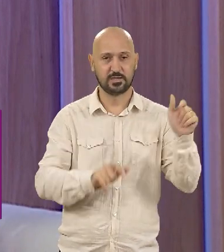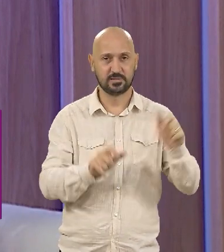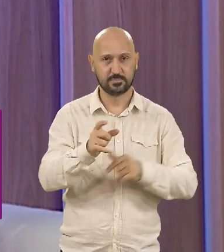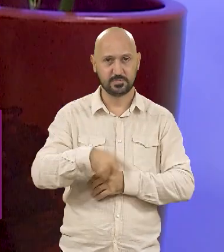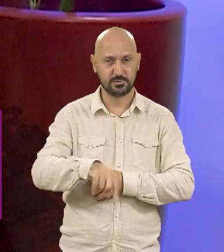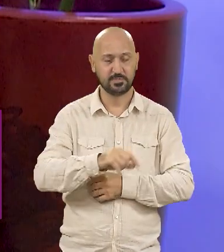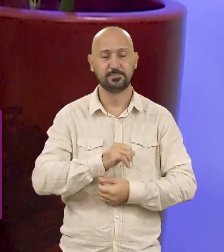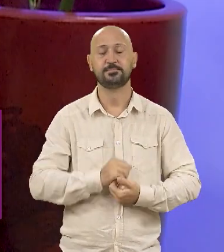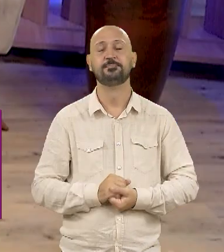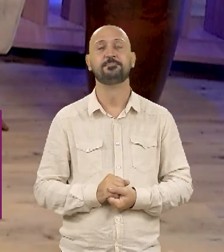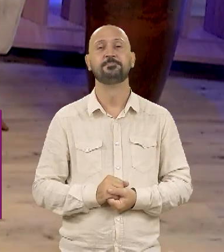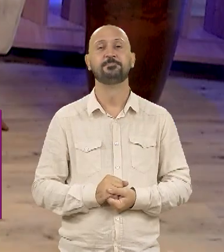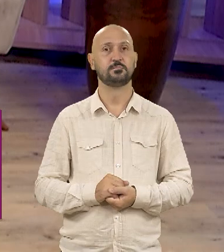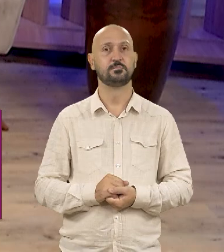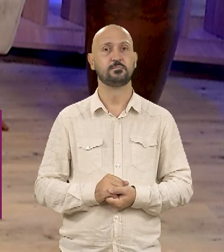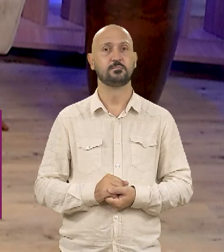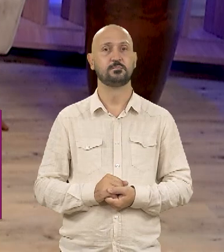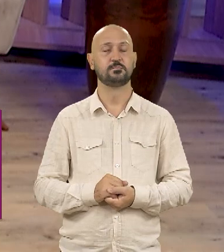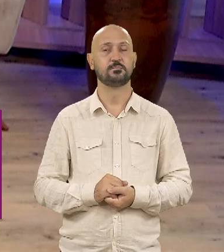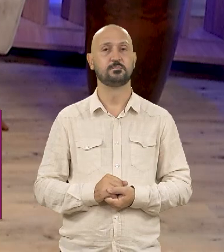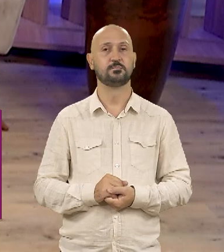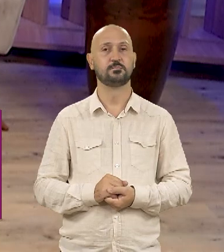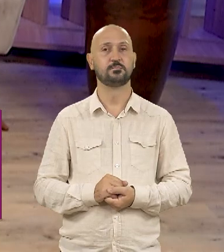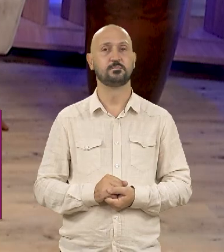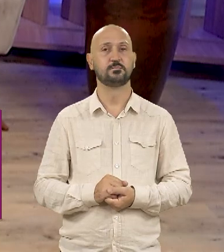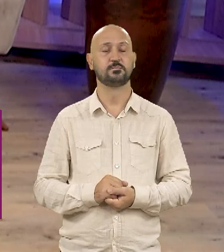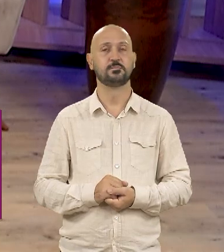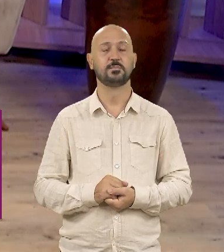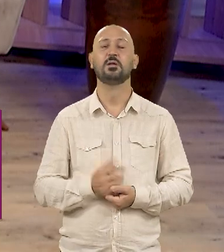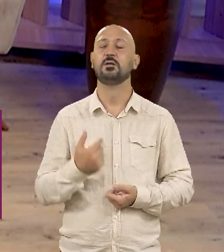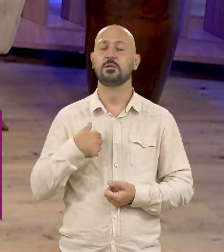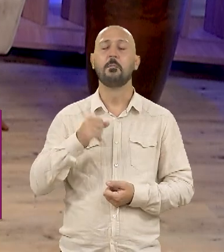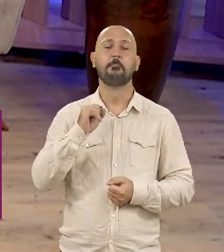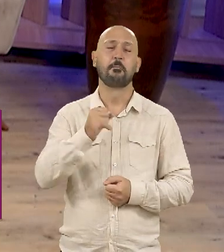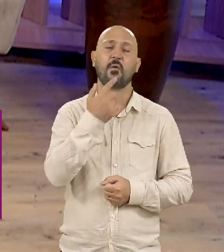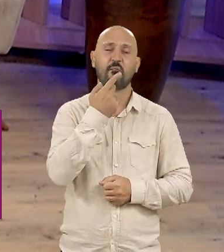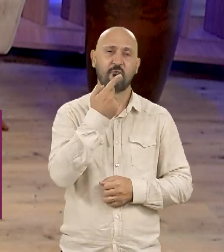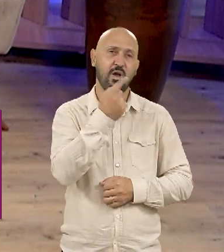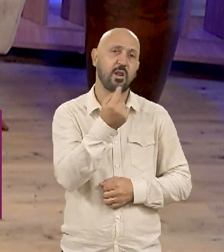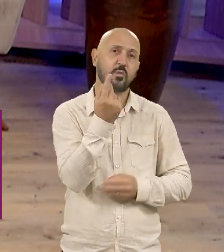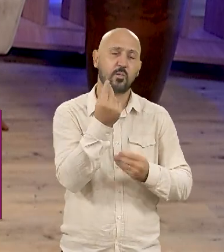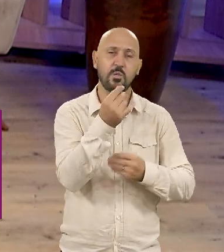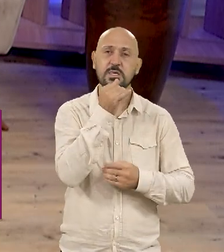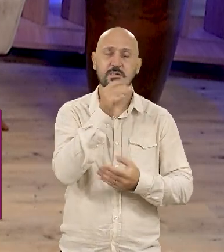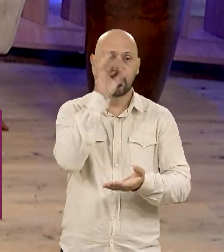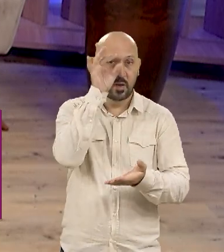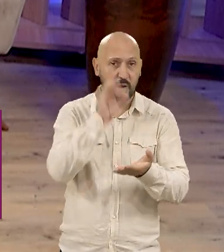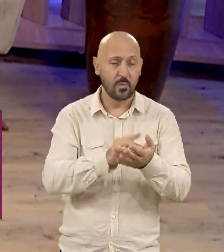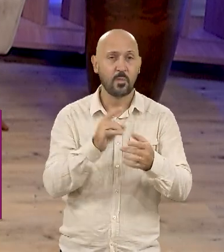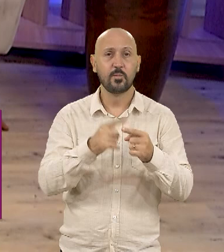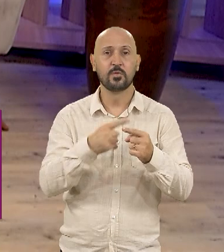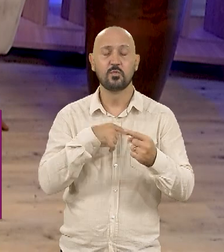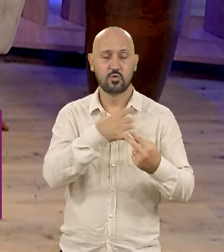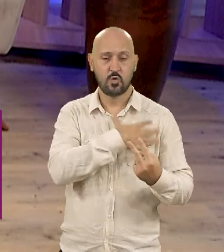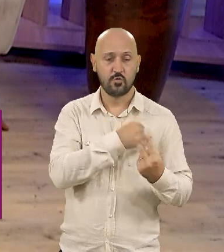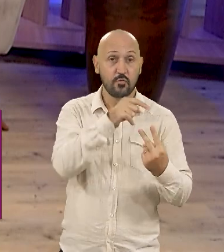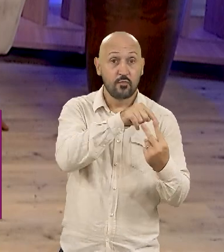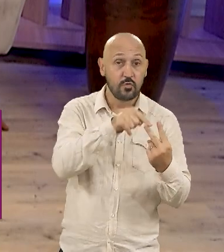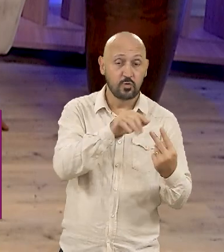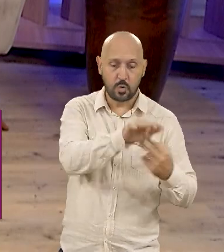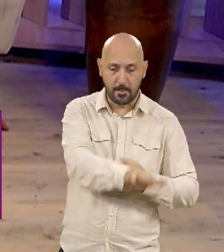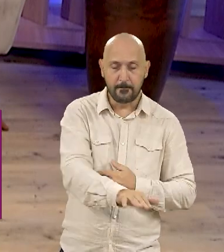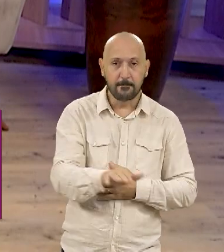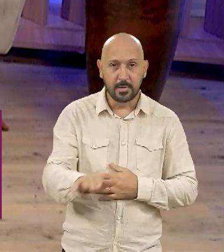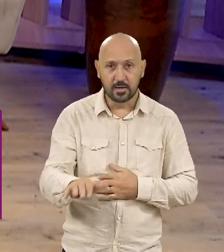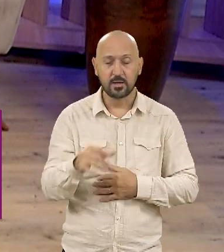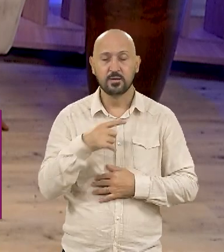pessoas. Eu posso me colocar aqui também como um caso real, né? Porque eu tenho 2 filhos pequenos, tive um e o outro com diferença